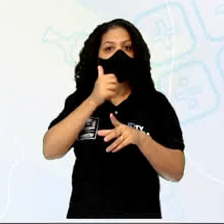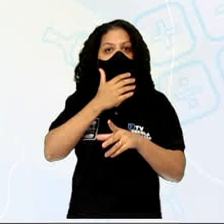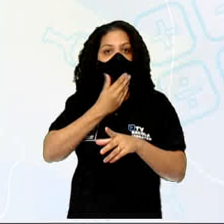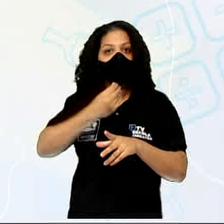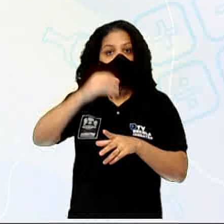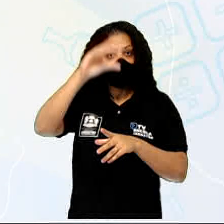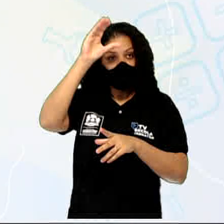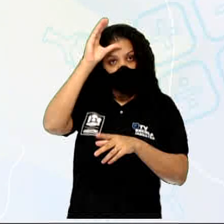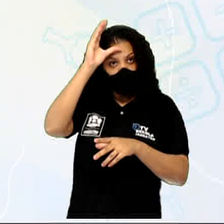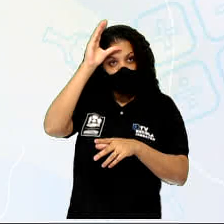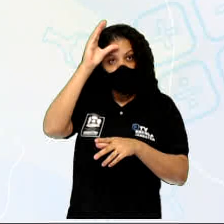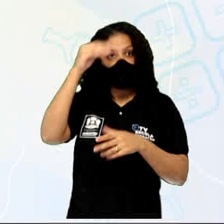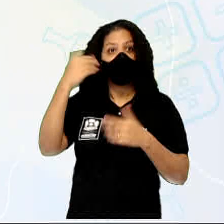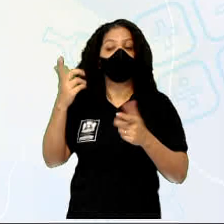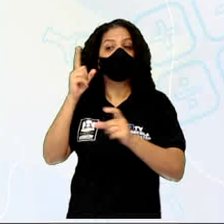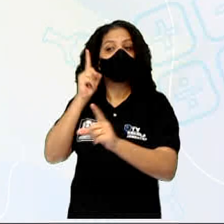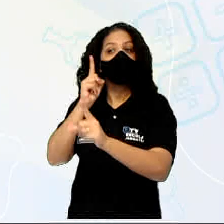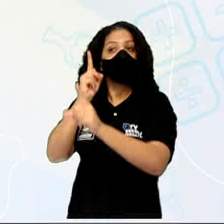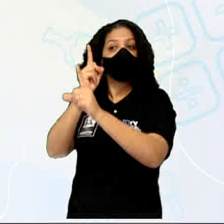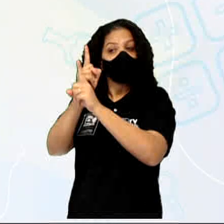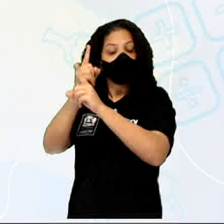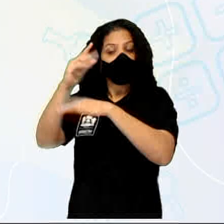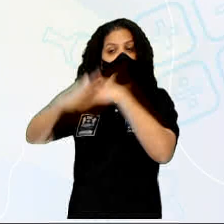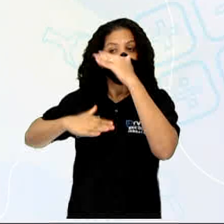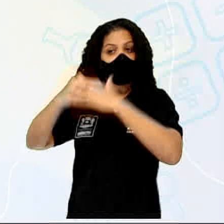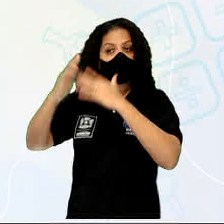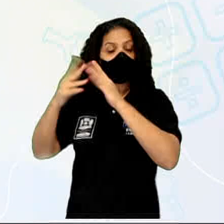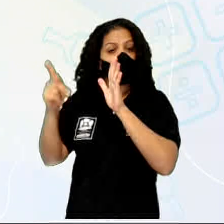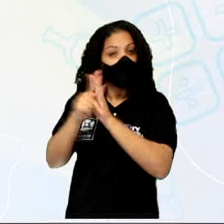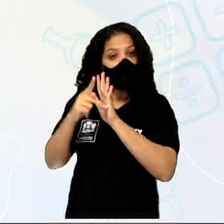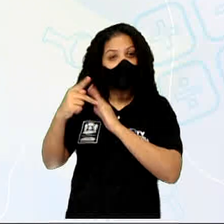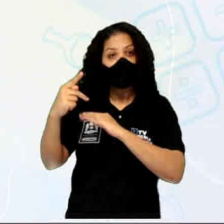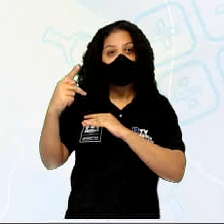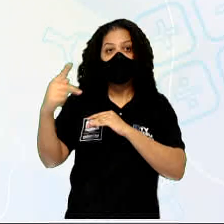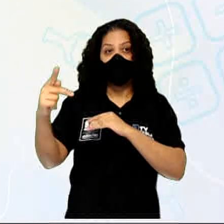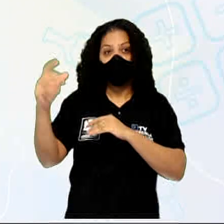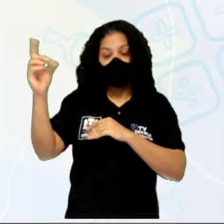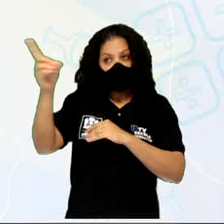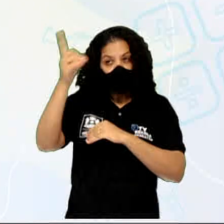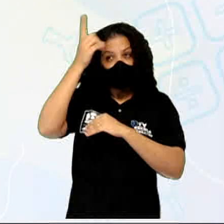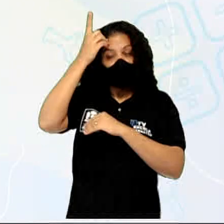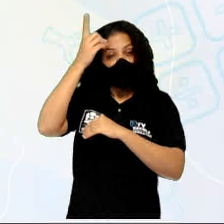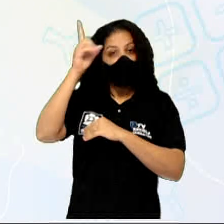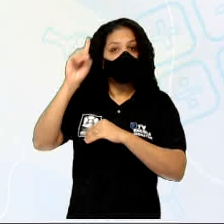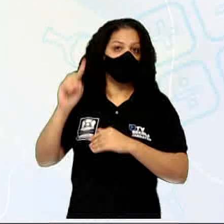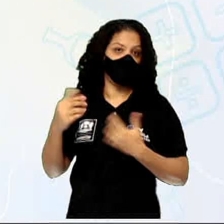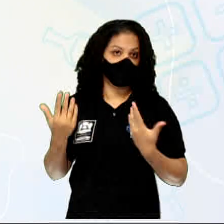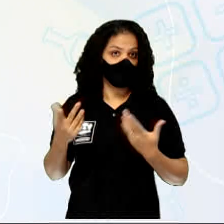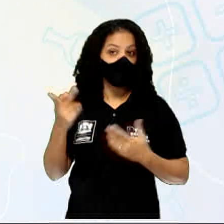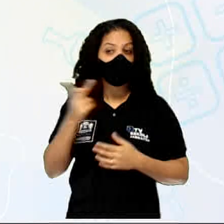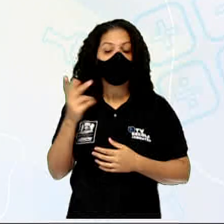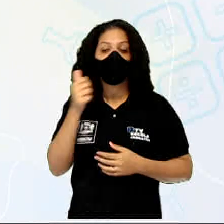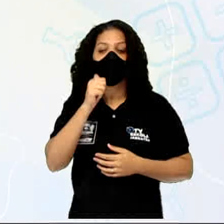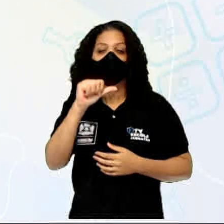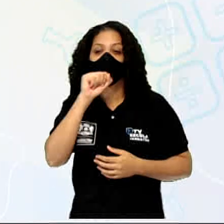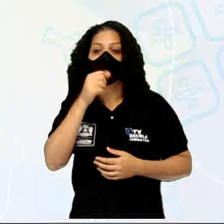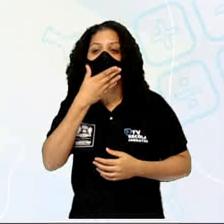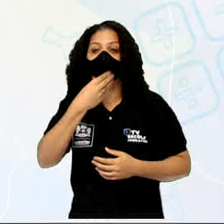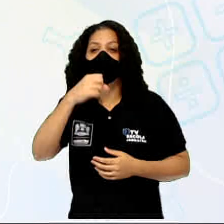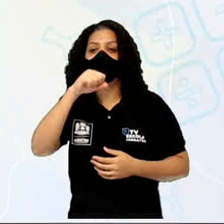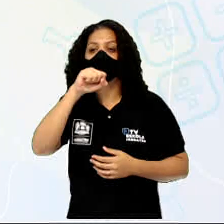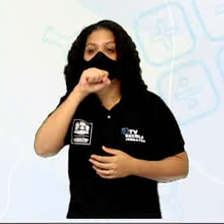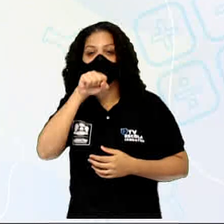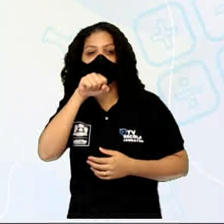sua vocação. Seus dois pais eram espanhóis de Andaluzia, mas ambos faleceram